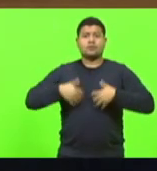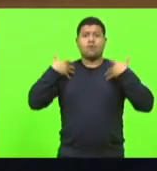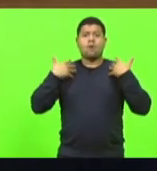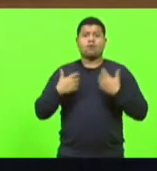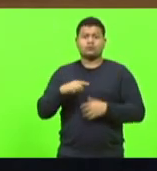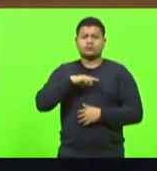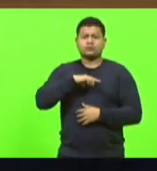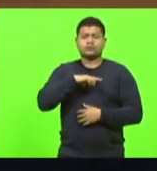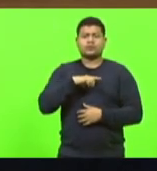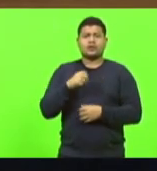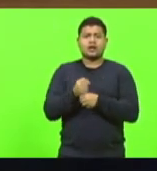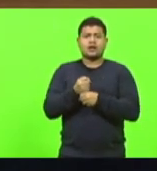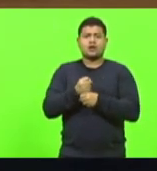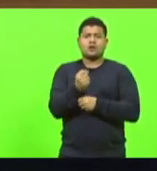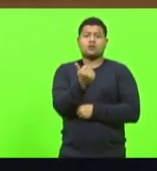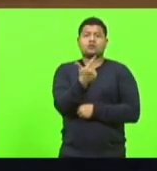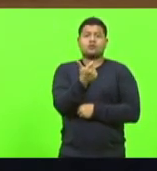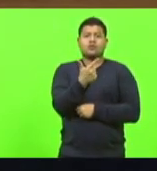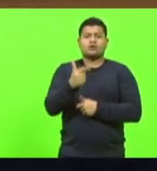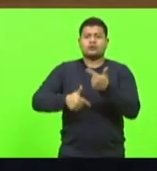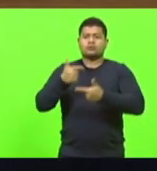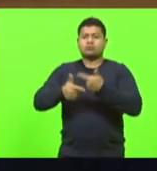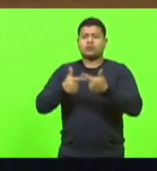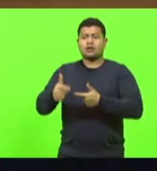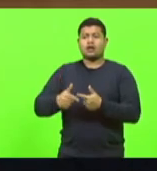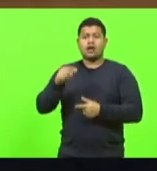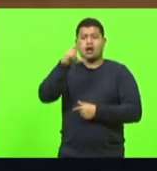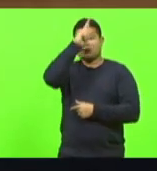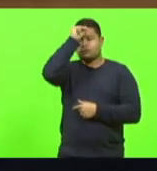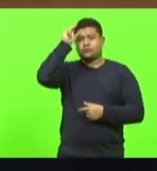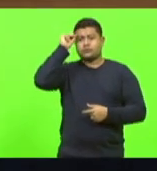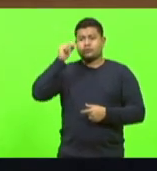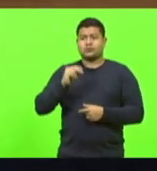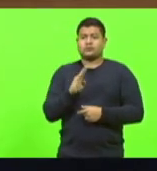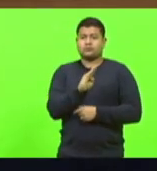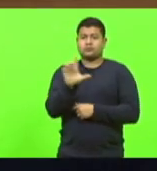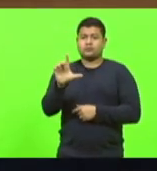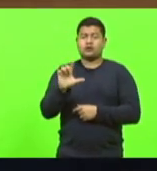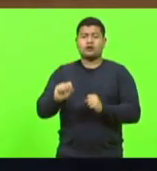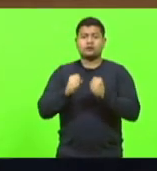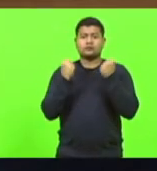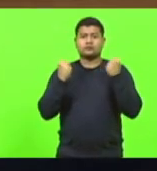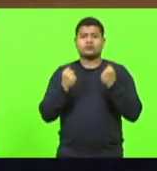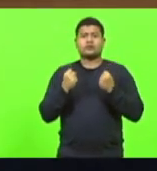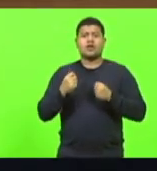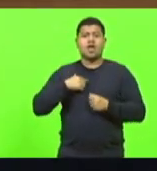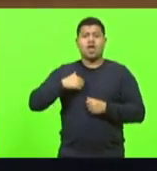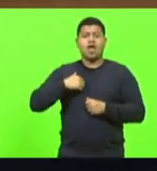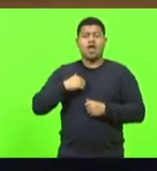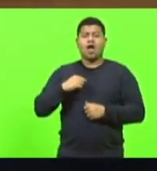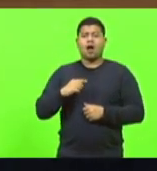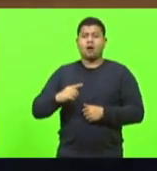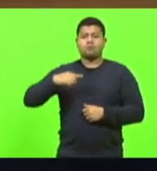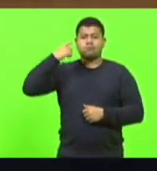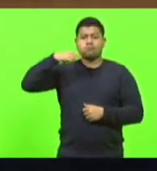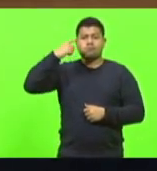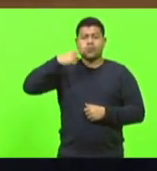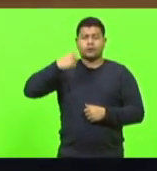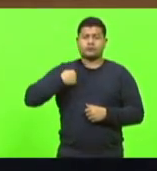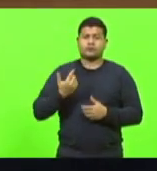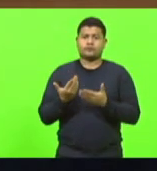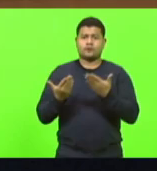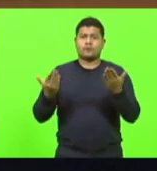doze anos na prefeitura de Blumenau de ter defendido o serviço serviço público como advogado do Sindicato dos Trabalhadores